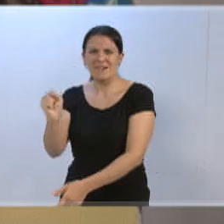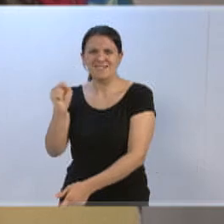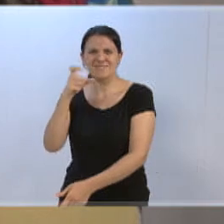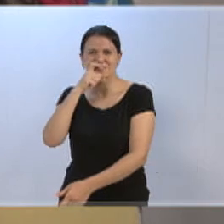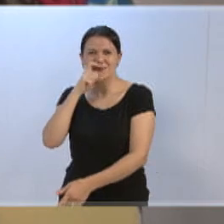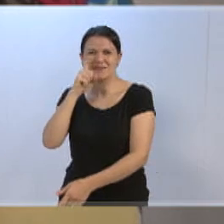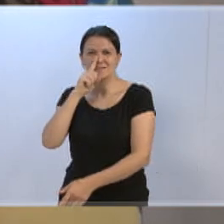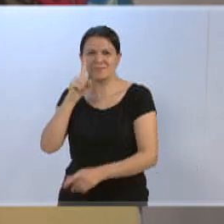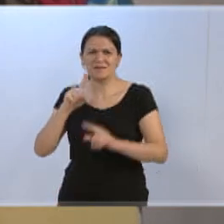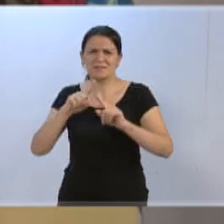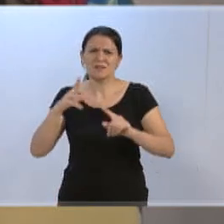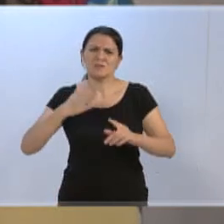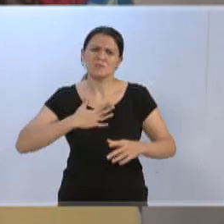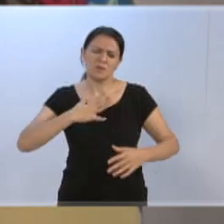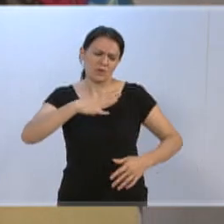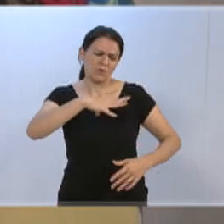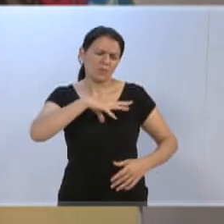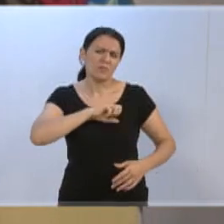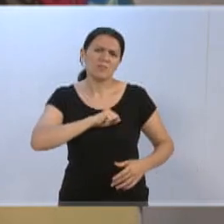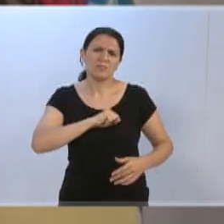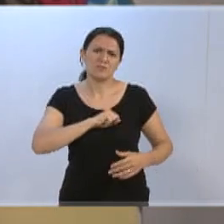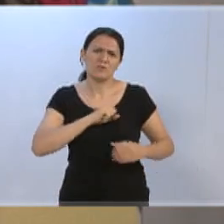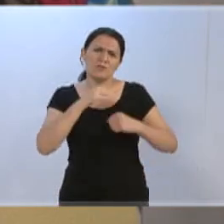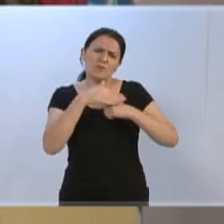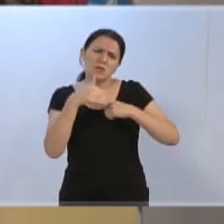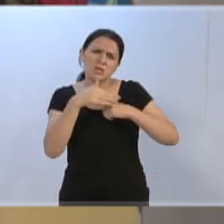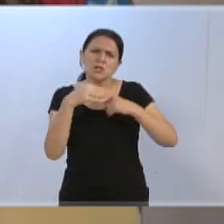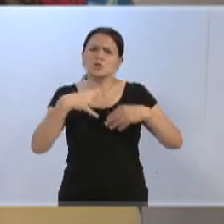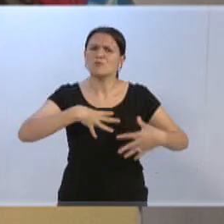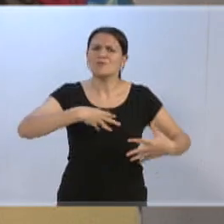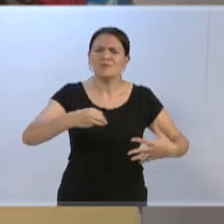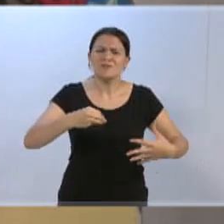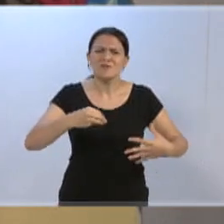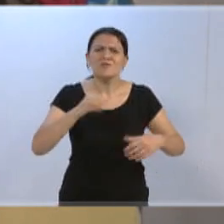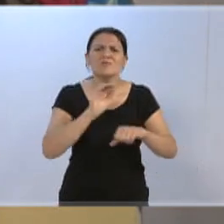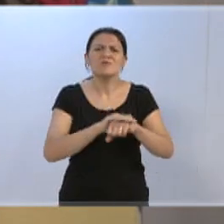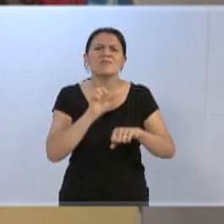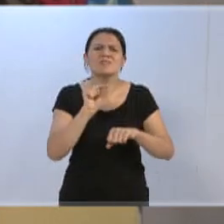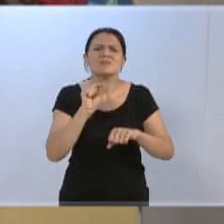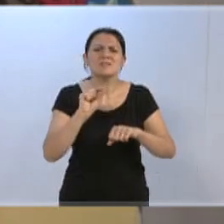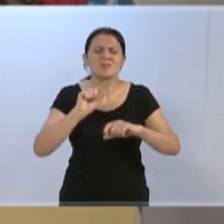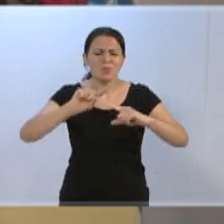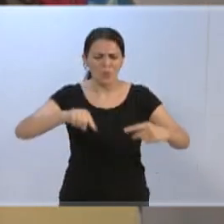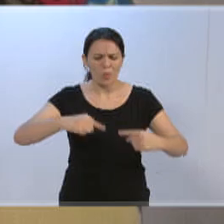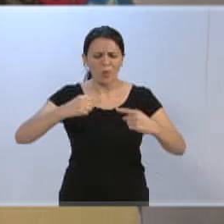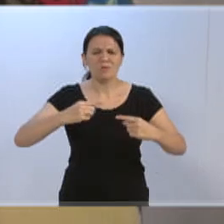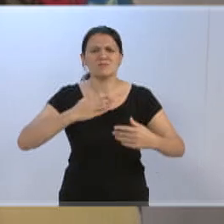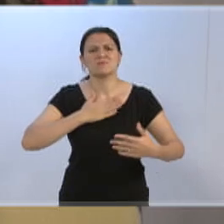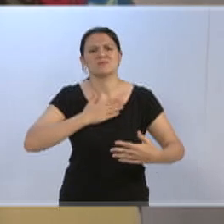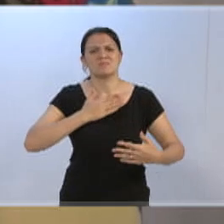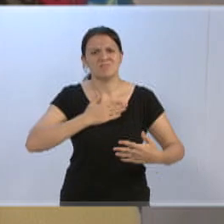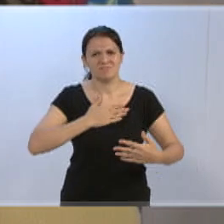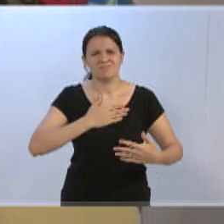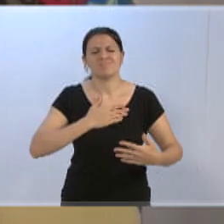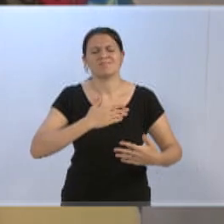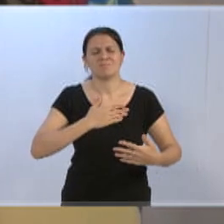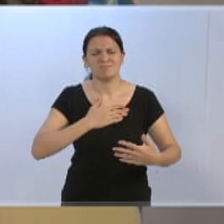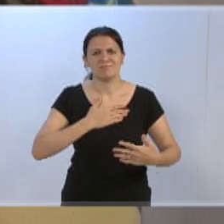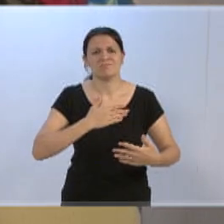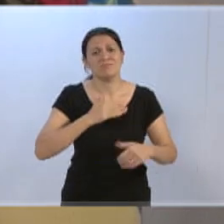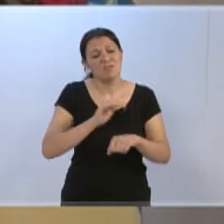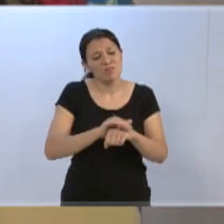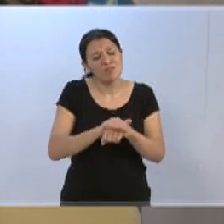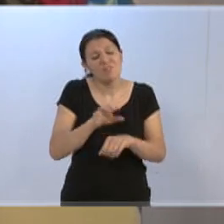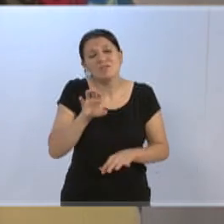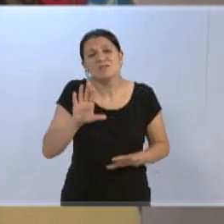que é muito querido, amo e está no meu coração, tomou uma ação para me prejudicar diretamente. E fez dessa